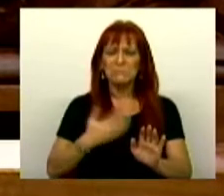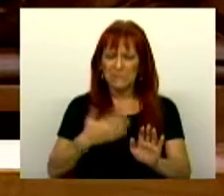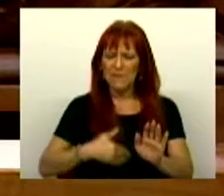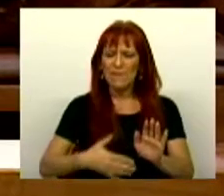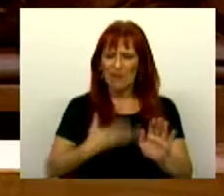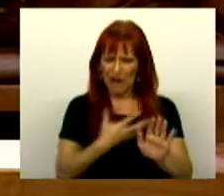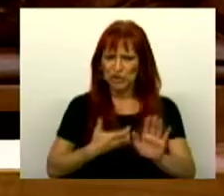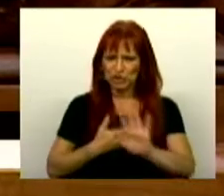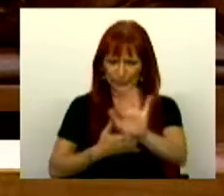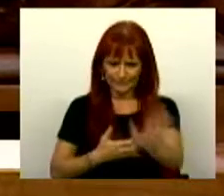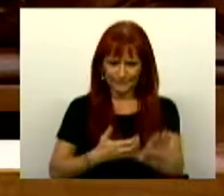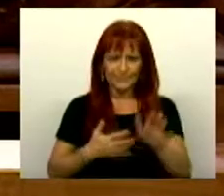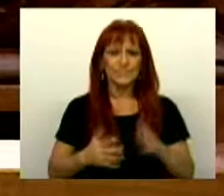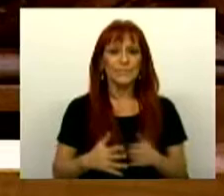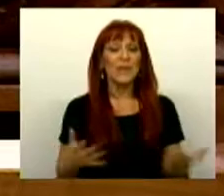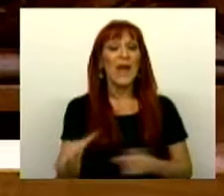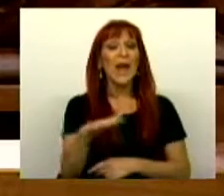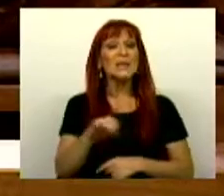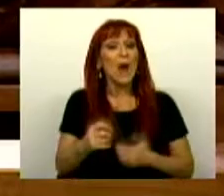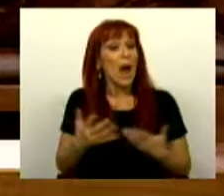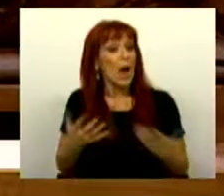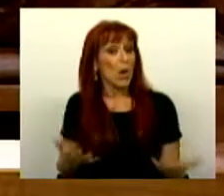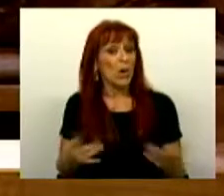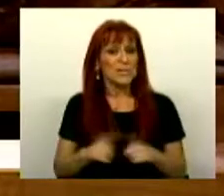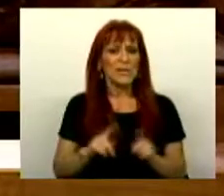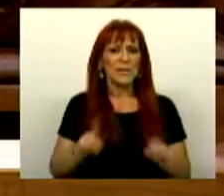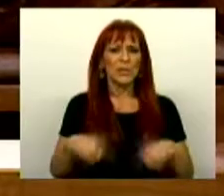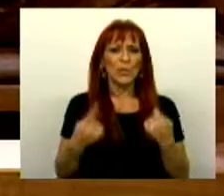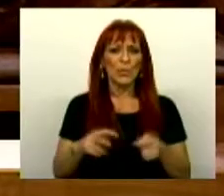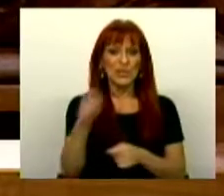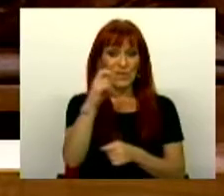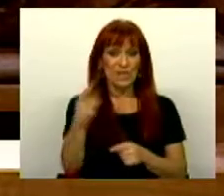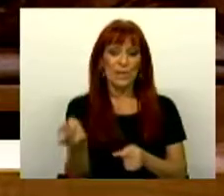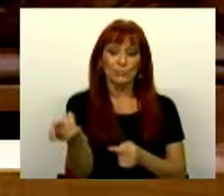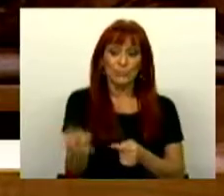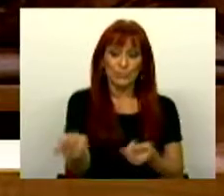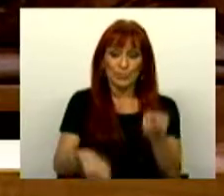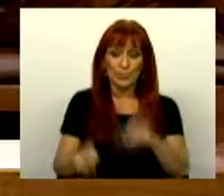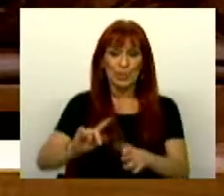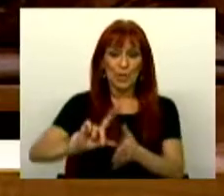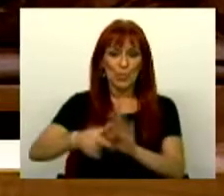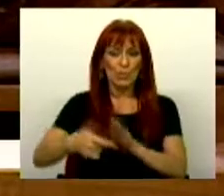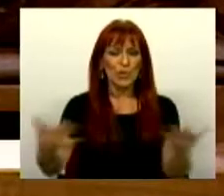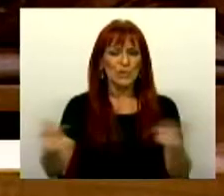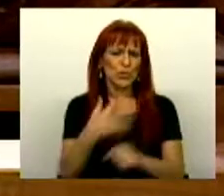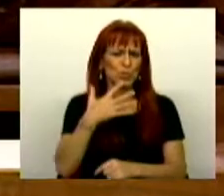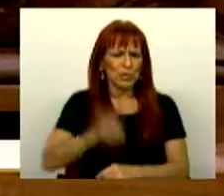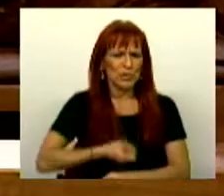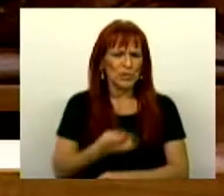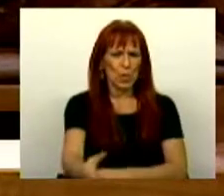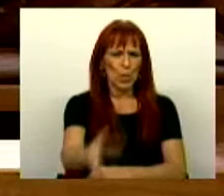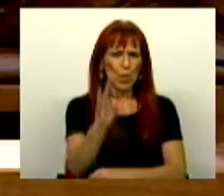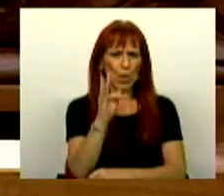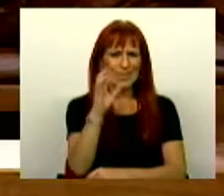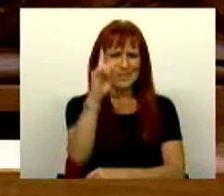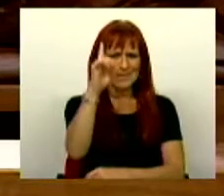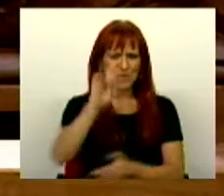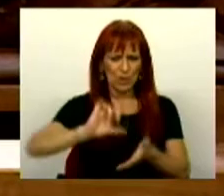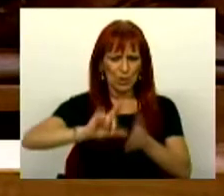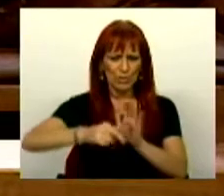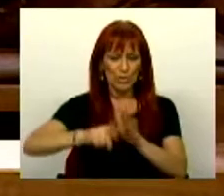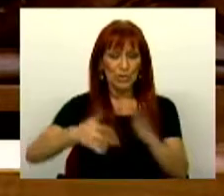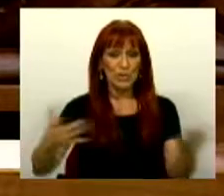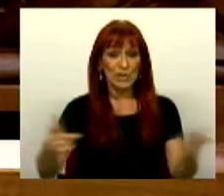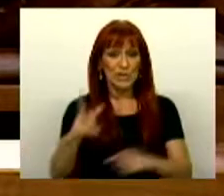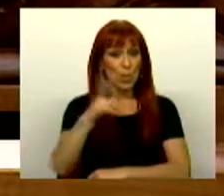instantes. A situação atual, após a terceira vaga de projetos, que tem um total de 46 projetos, é